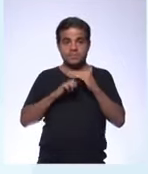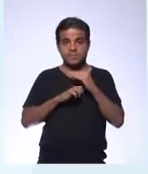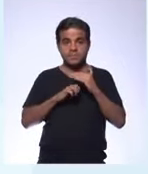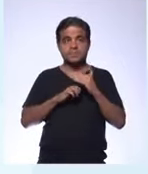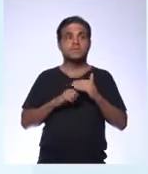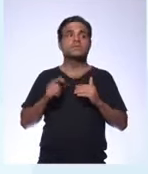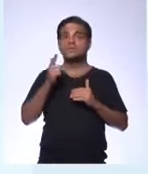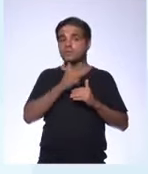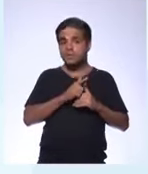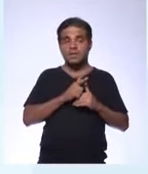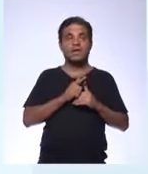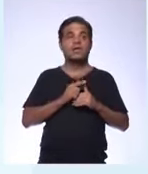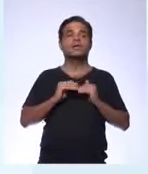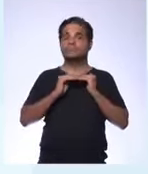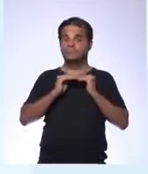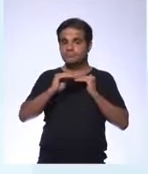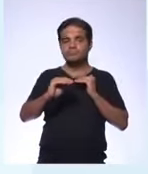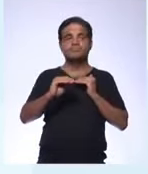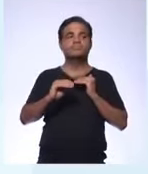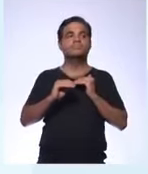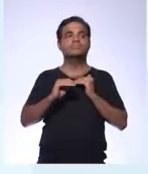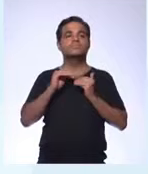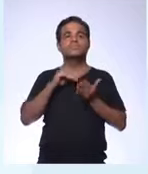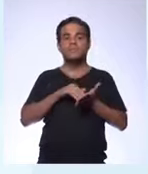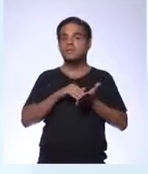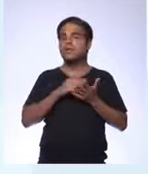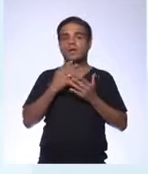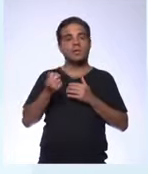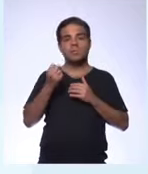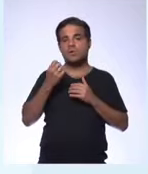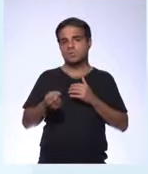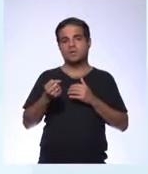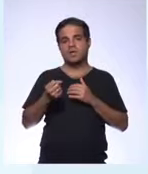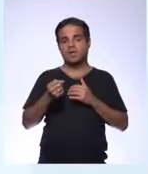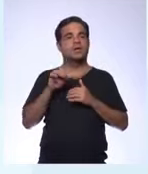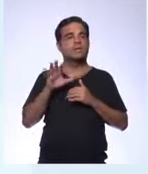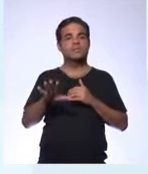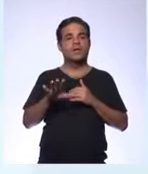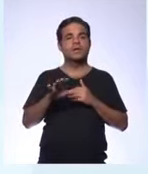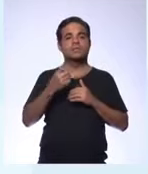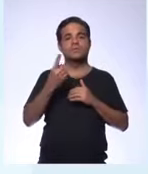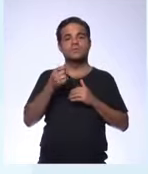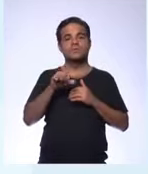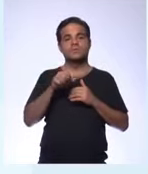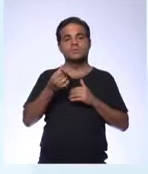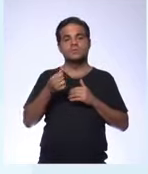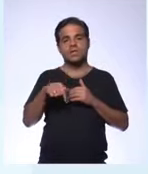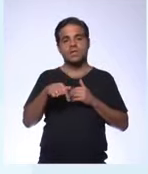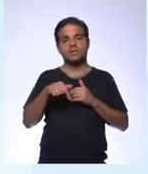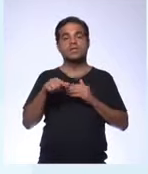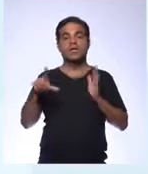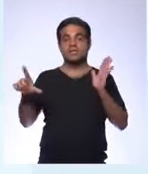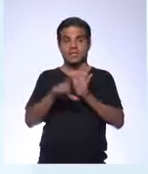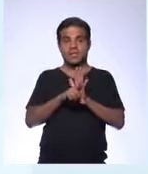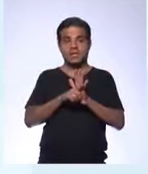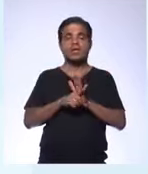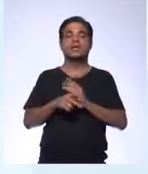ele ganharia uma estabilidade, ou seja, ele ficaria ali até a aposentadoria. Mas, em 67, essa lei